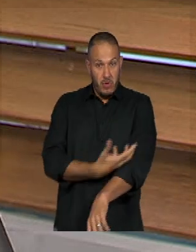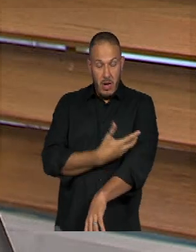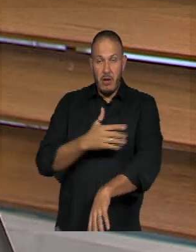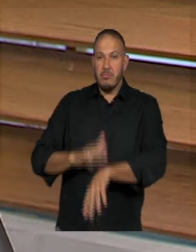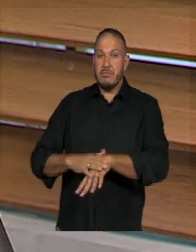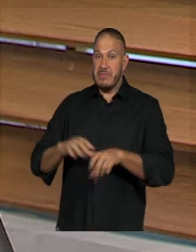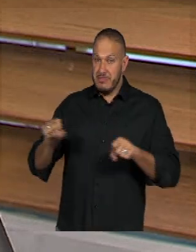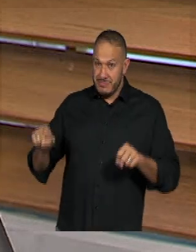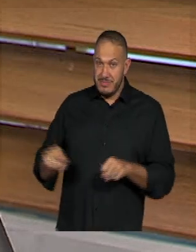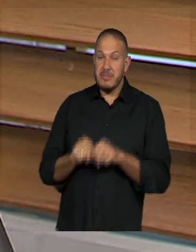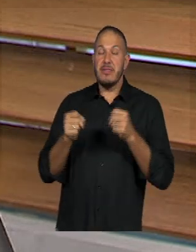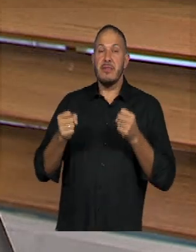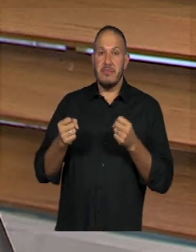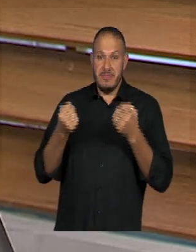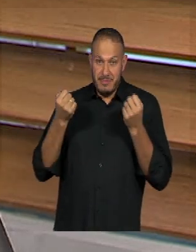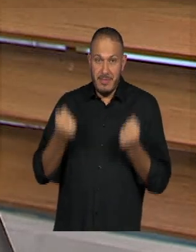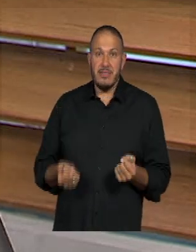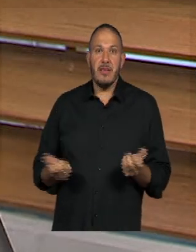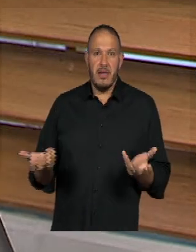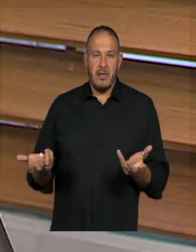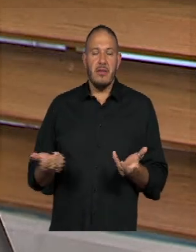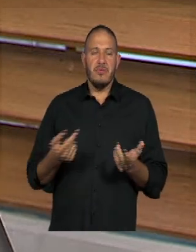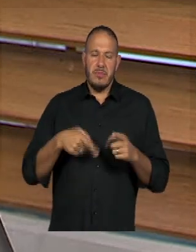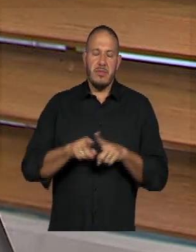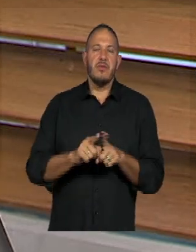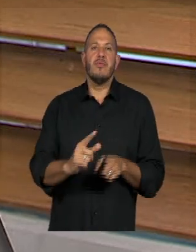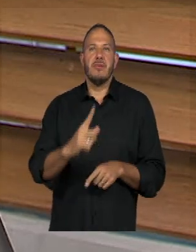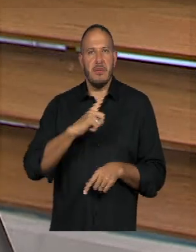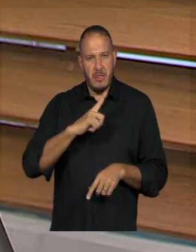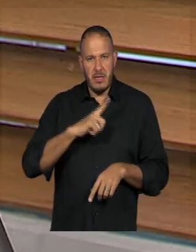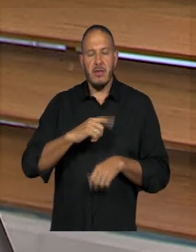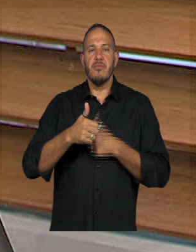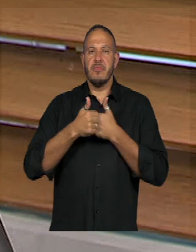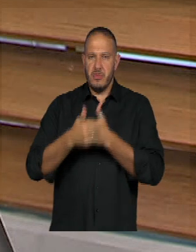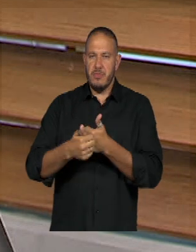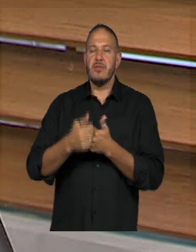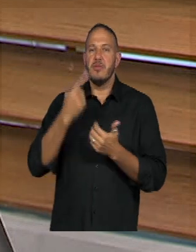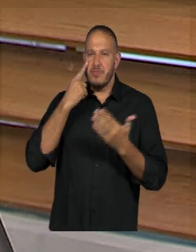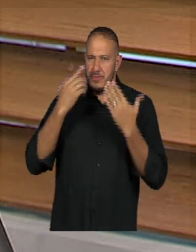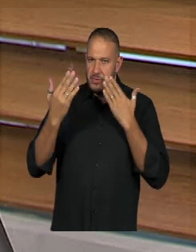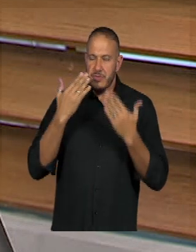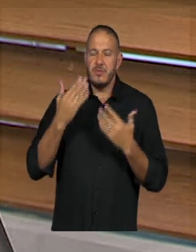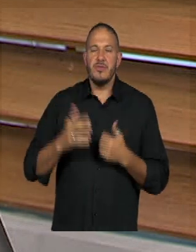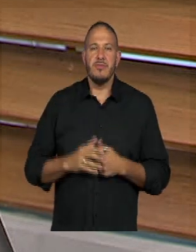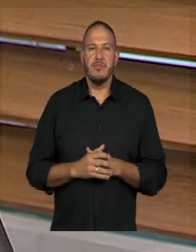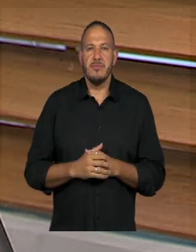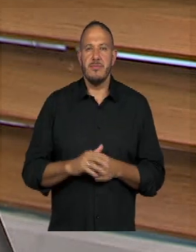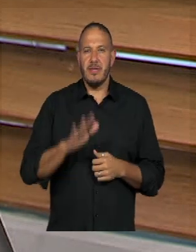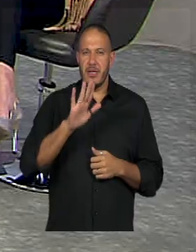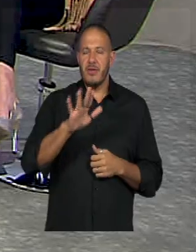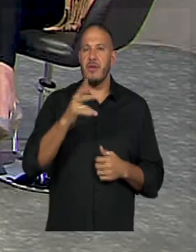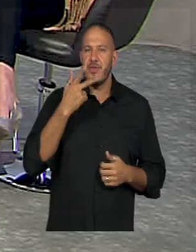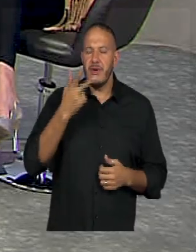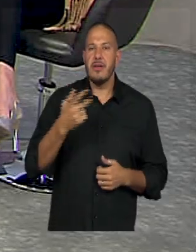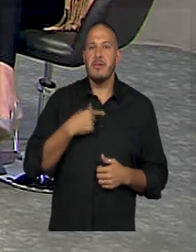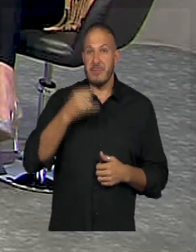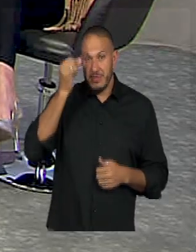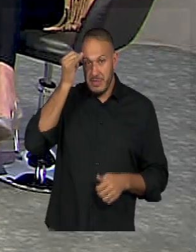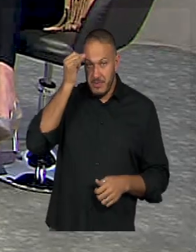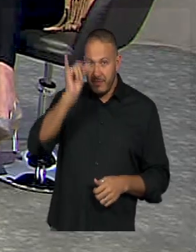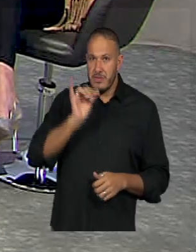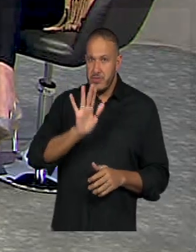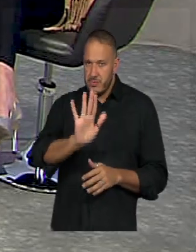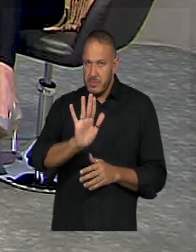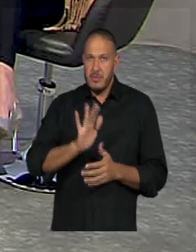grande. Sim. Então, existe sim um acompanhamento psicológico. Agora, falando em prevenção, né?